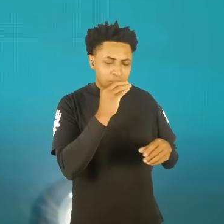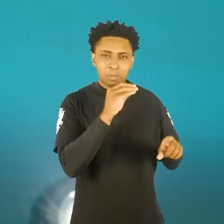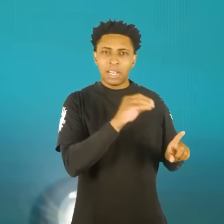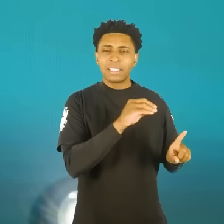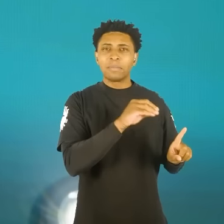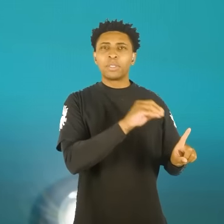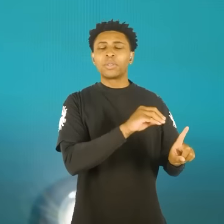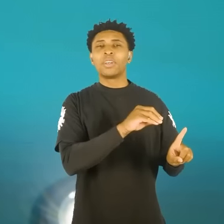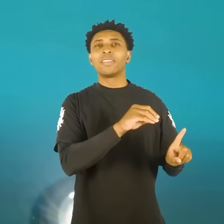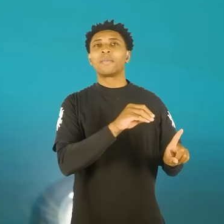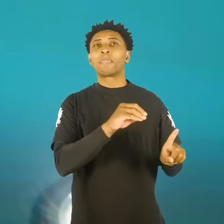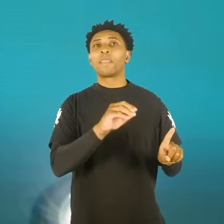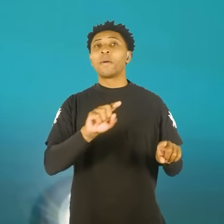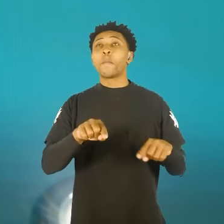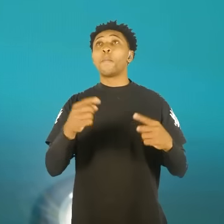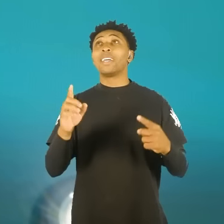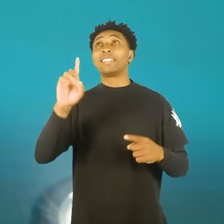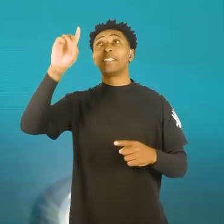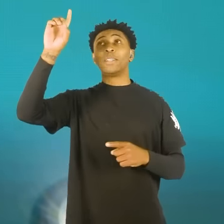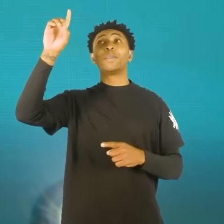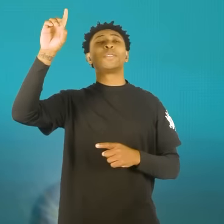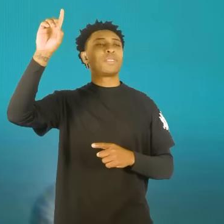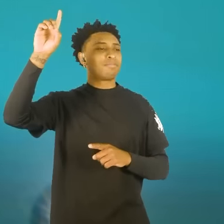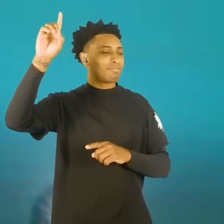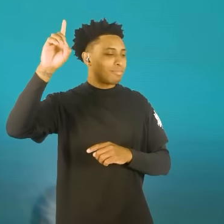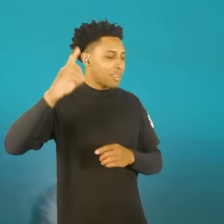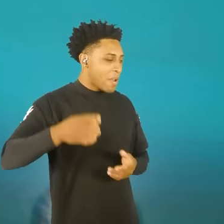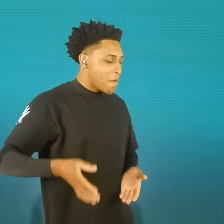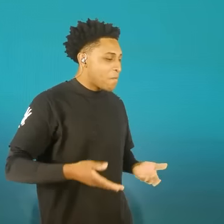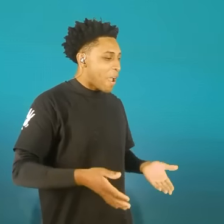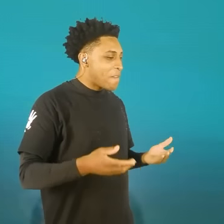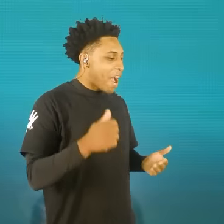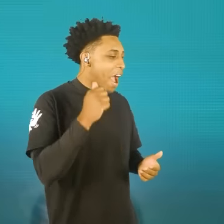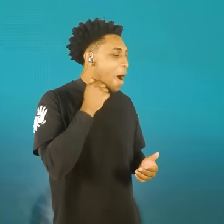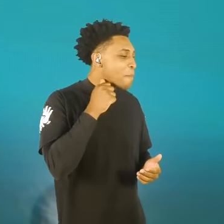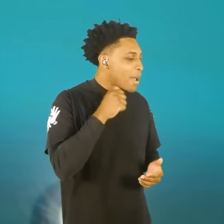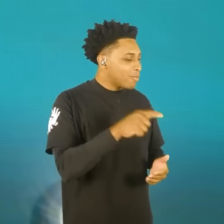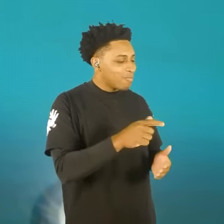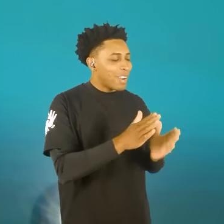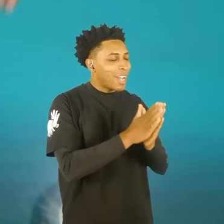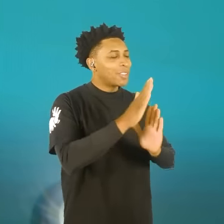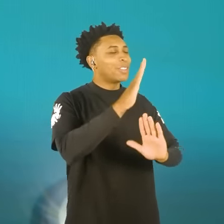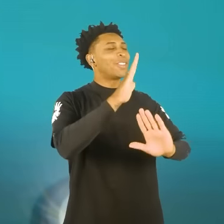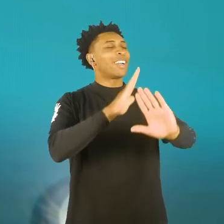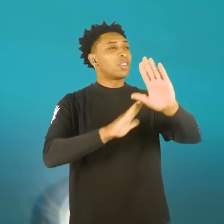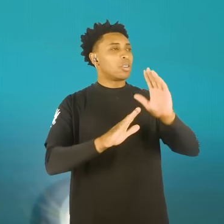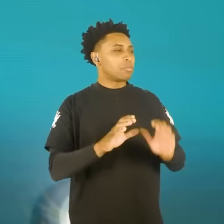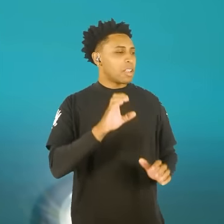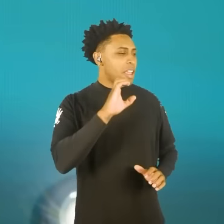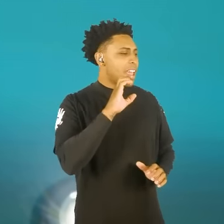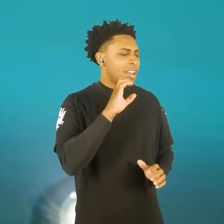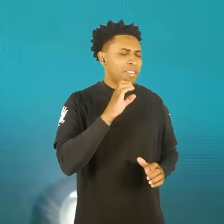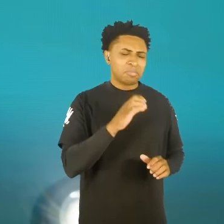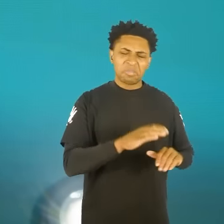céu. A terra está em silêncio, mas o céu está dizendo, Abel vai ser um adorador. Abel vai ser um adorador. Eva não deu